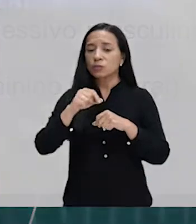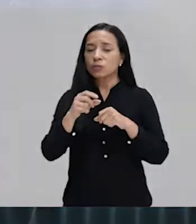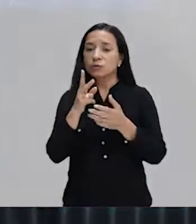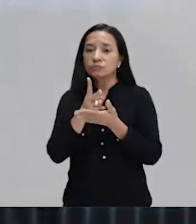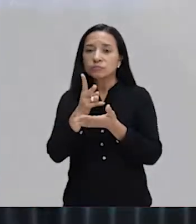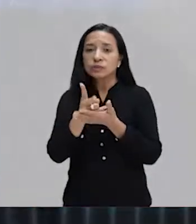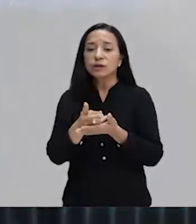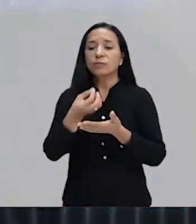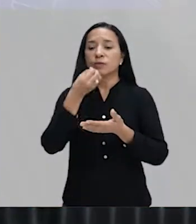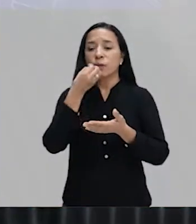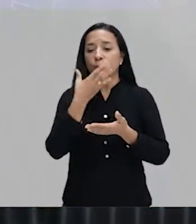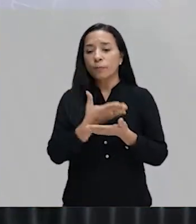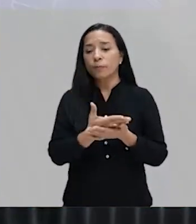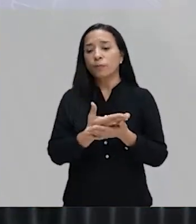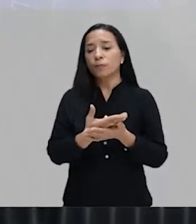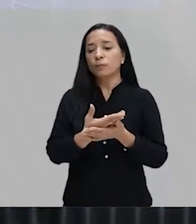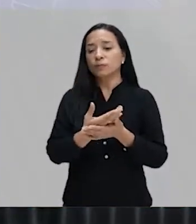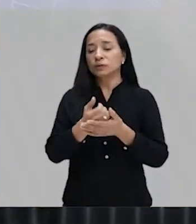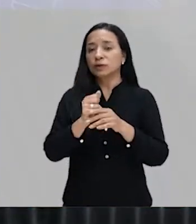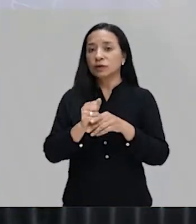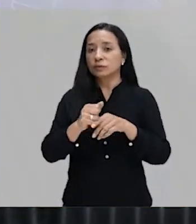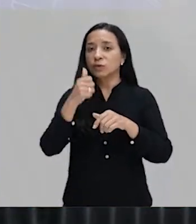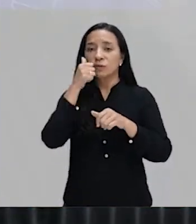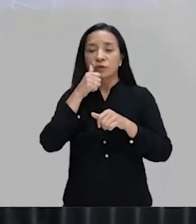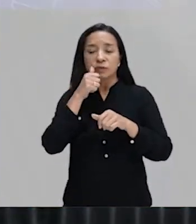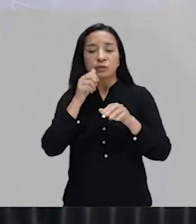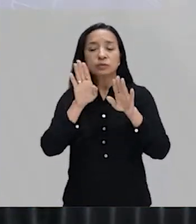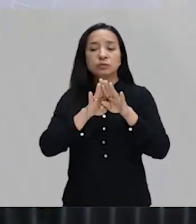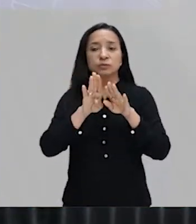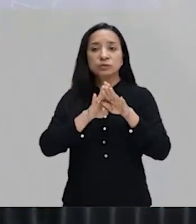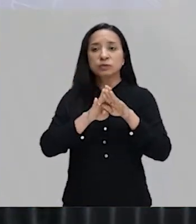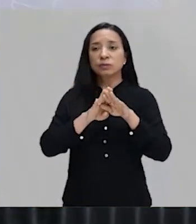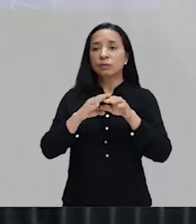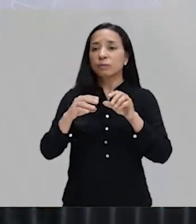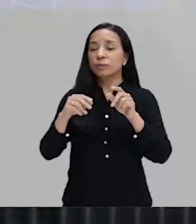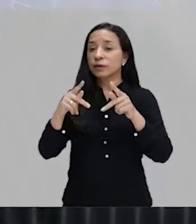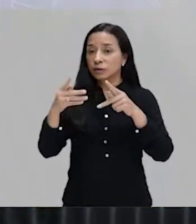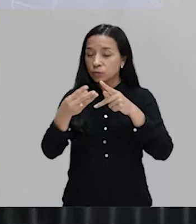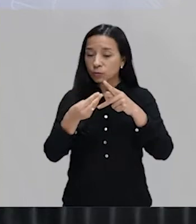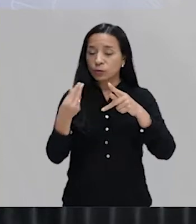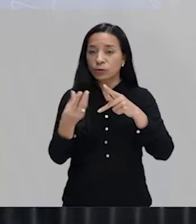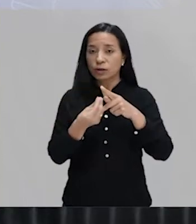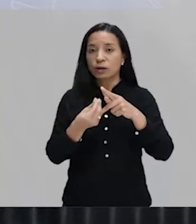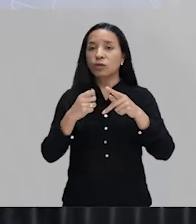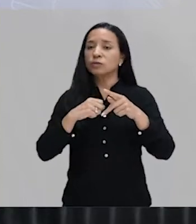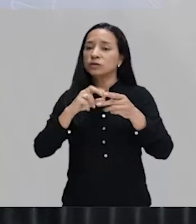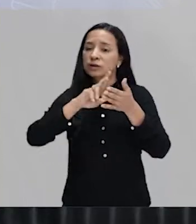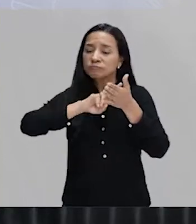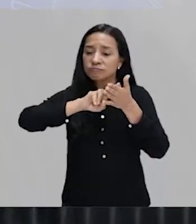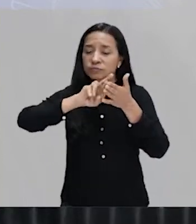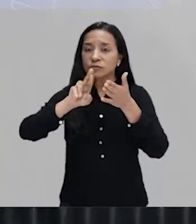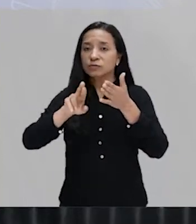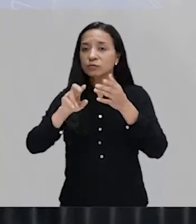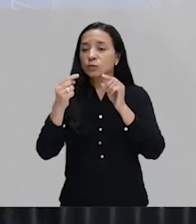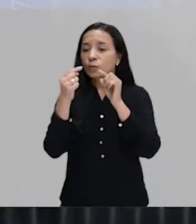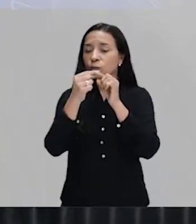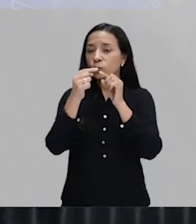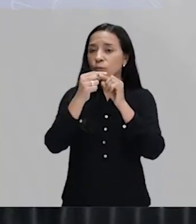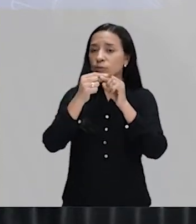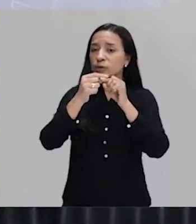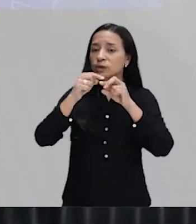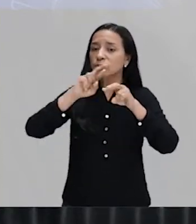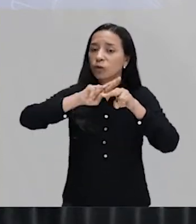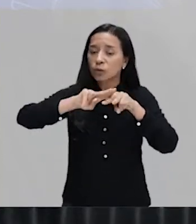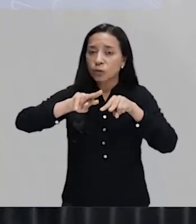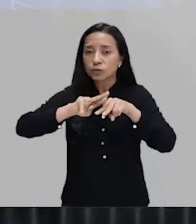feminino e no plural. Então, observem que o pronome ele tem essa flexão, né, de acordo com o gênero e de acordo com